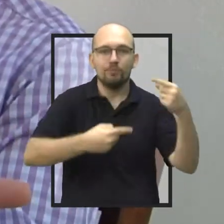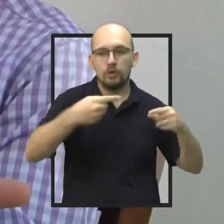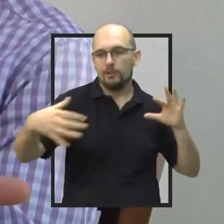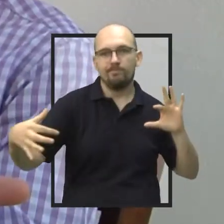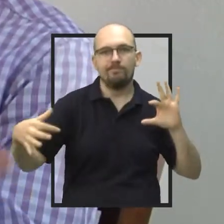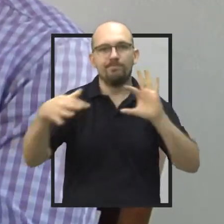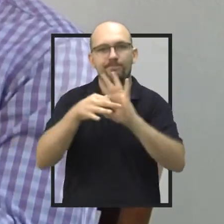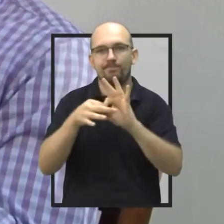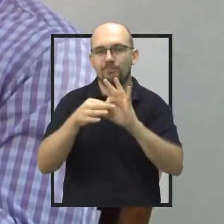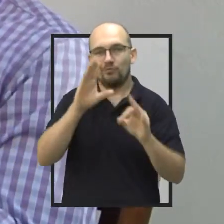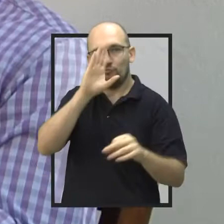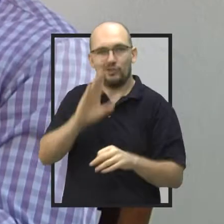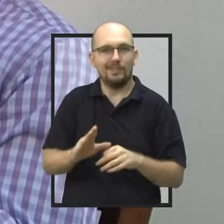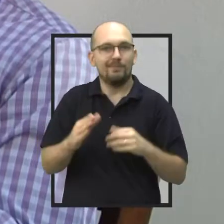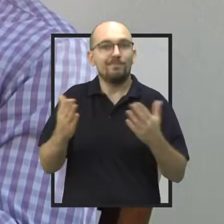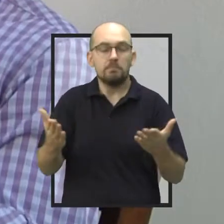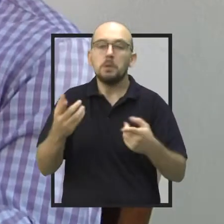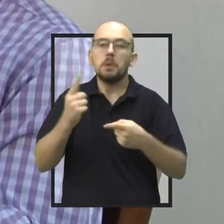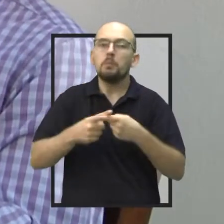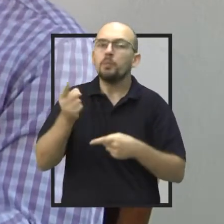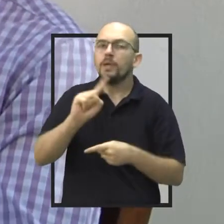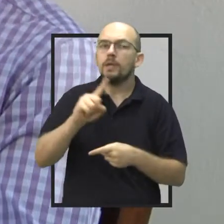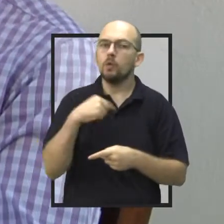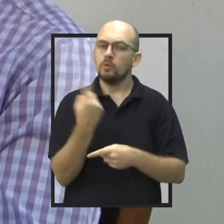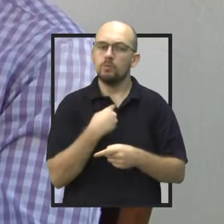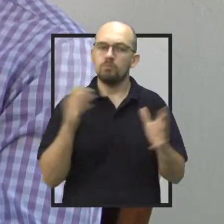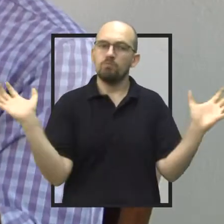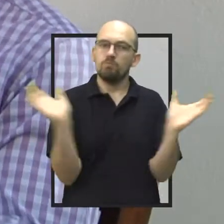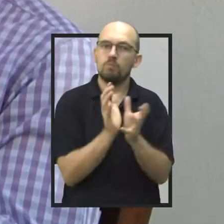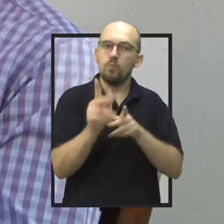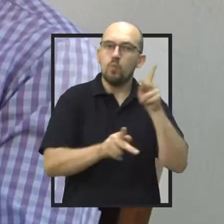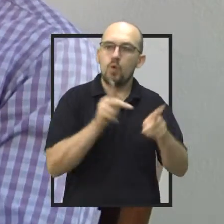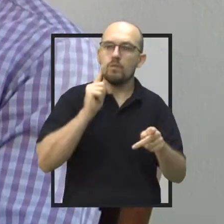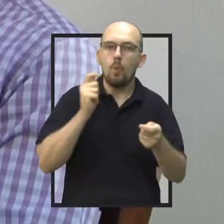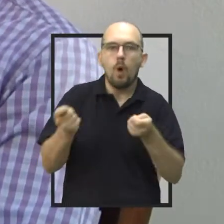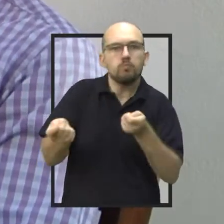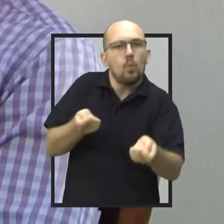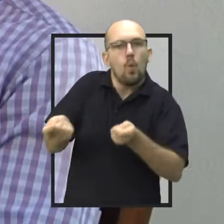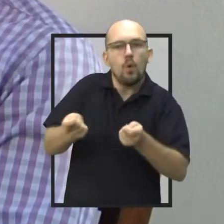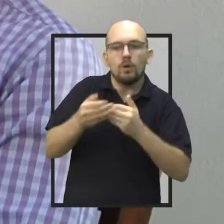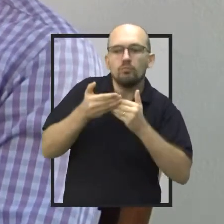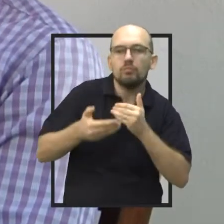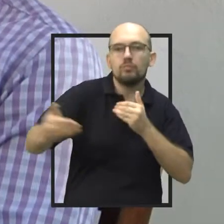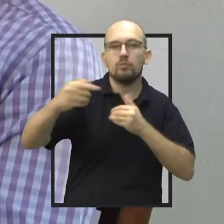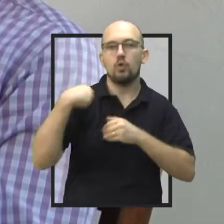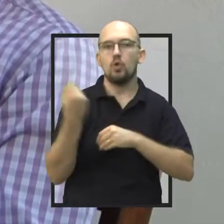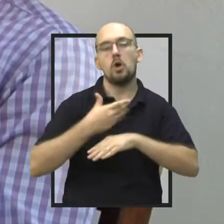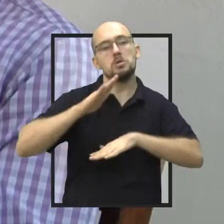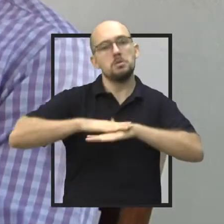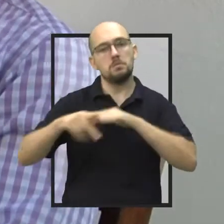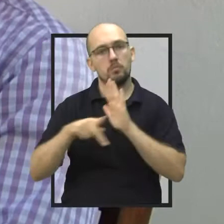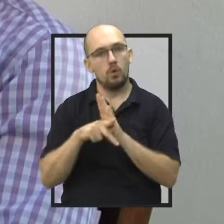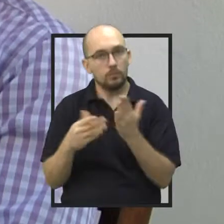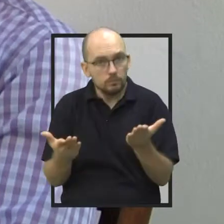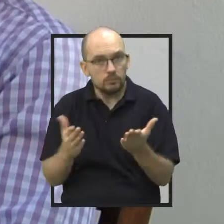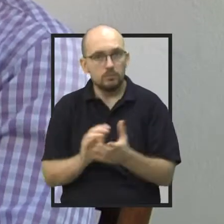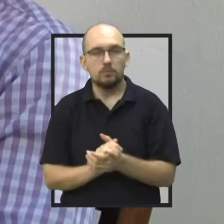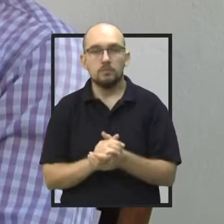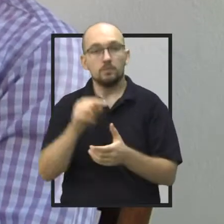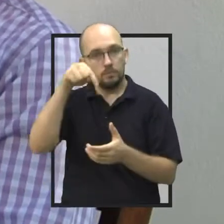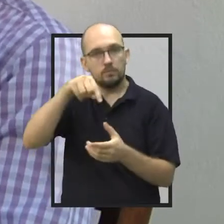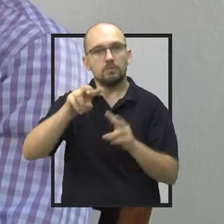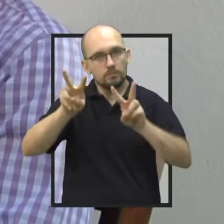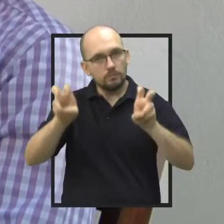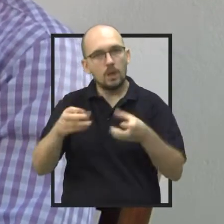nosso país, por que não tomar as rédeas de fato daquilo que já nos pertence? Isso é o que prega o